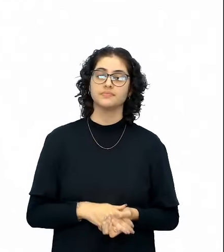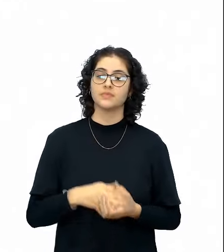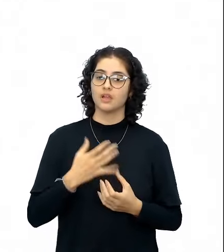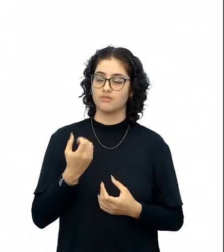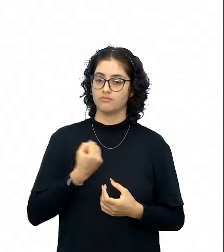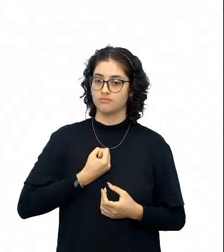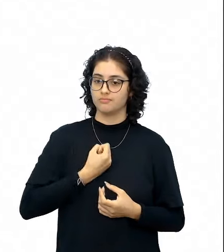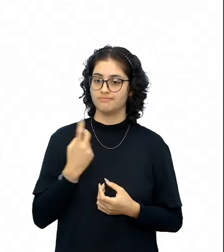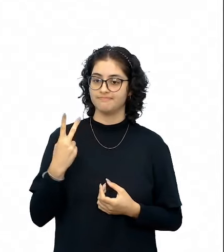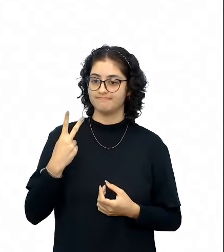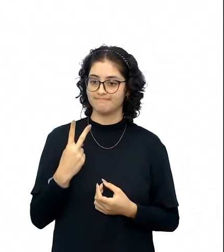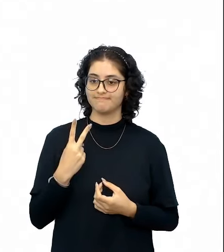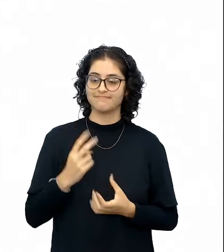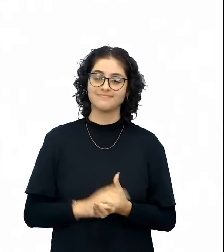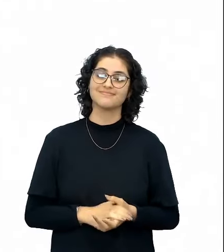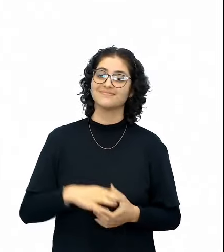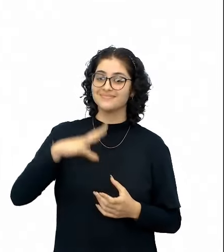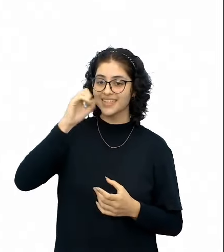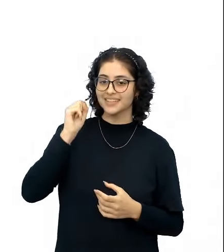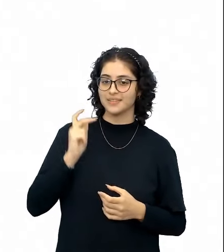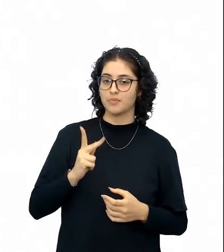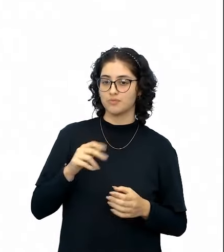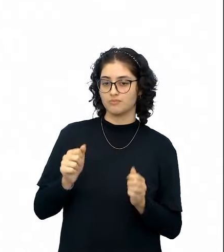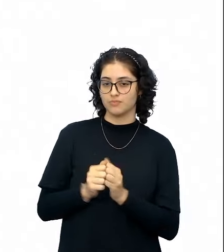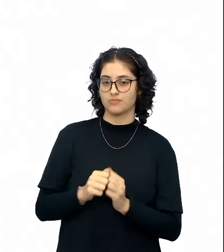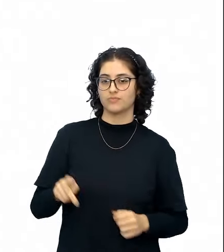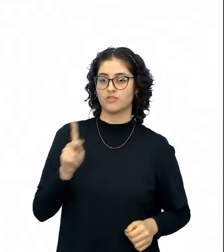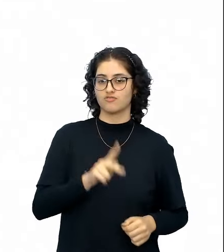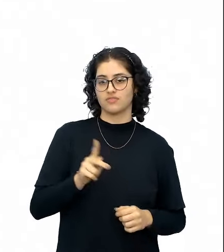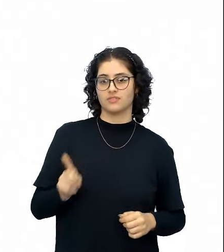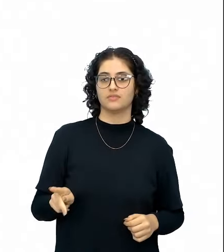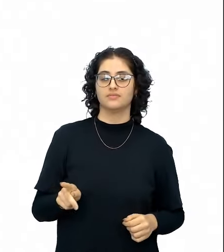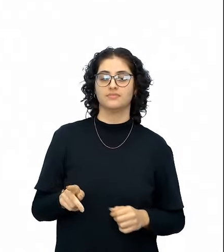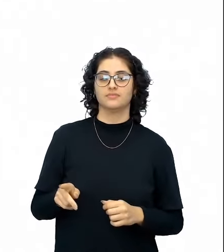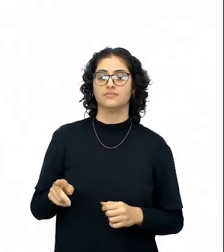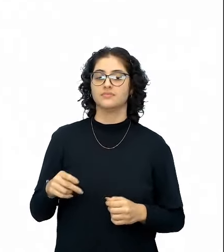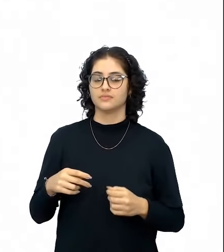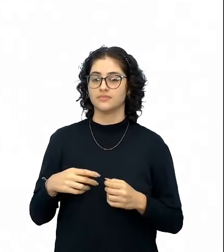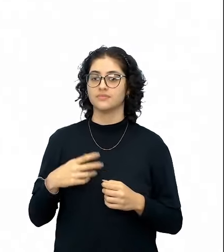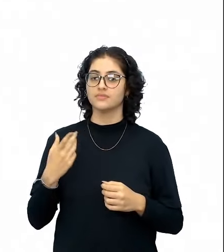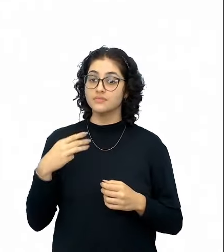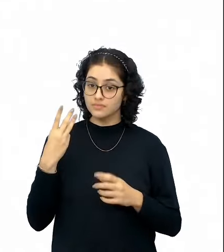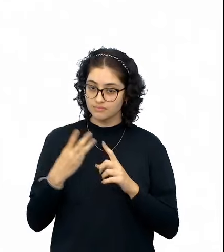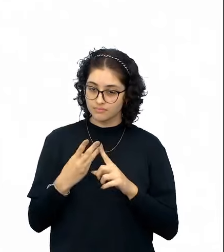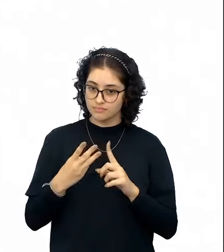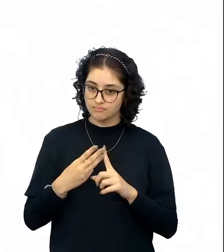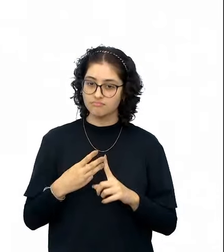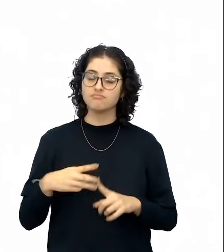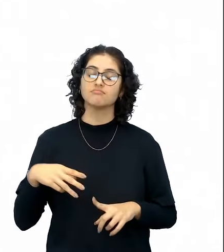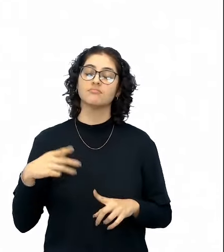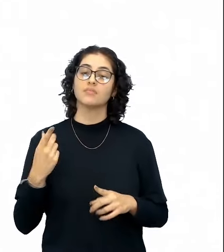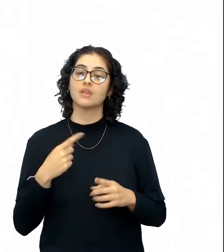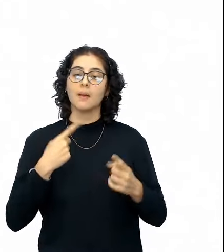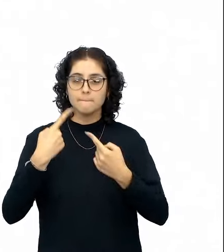2, aprender sempre com os professores componentes de língua portuguesa. Terceiro momento, discutir com os professores